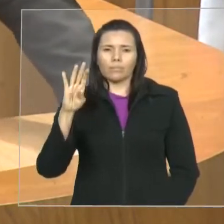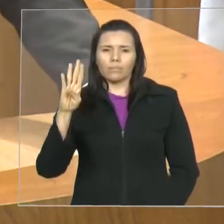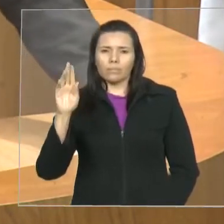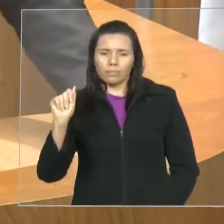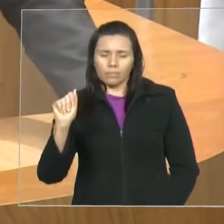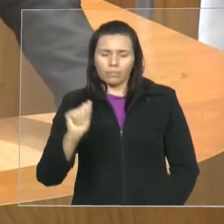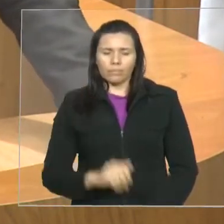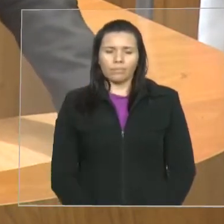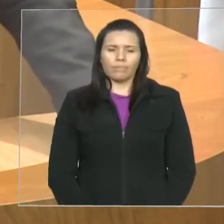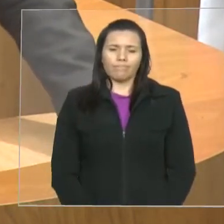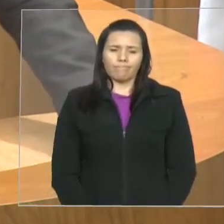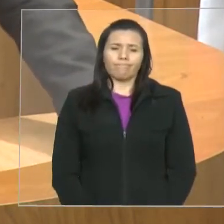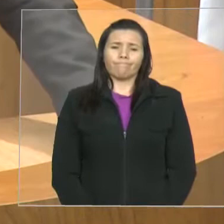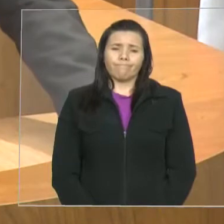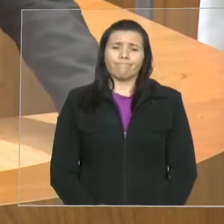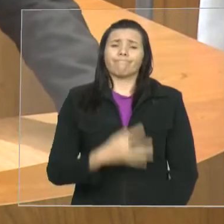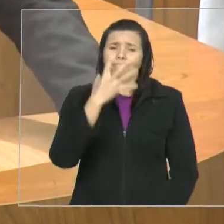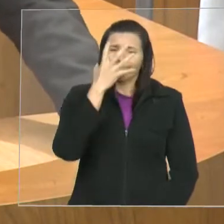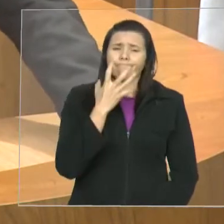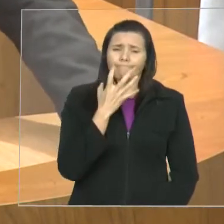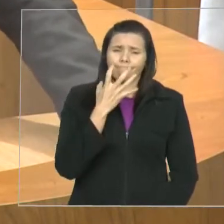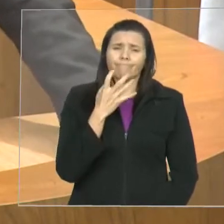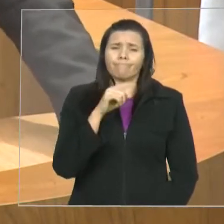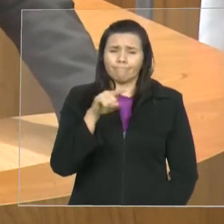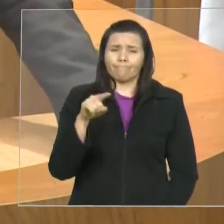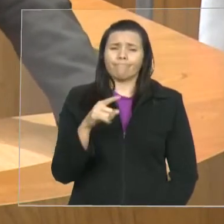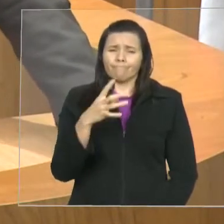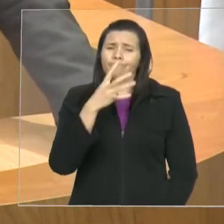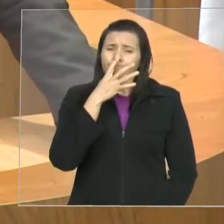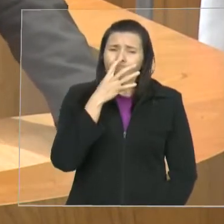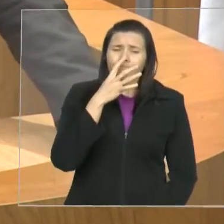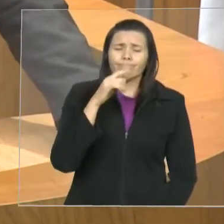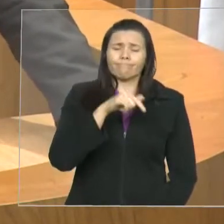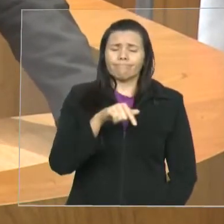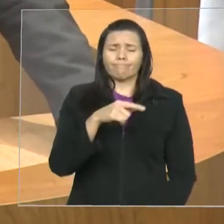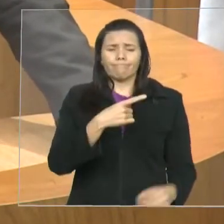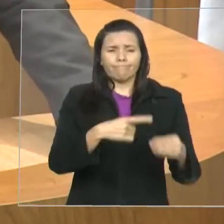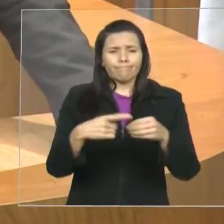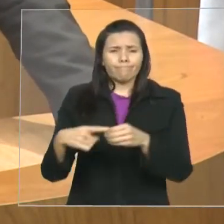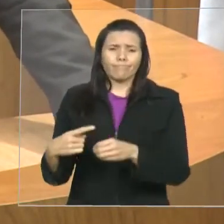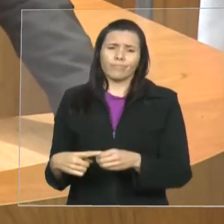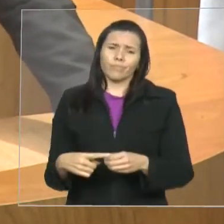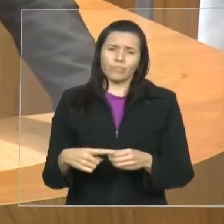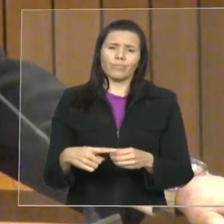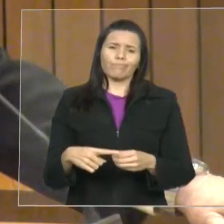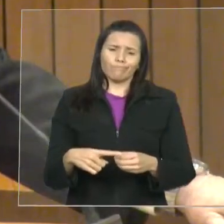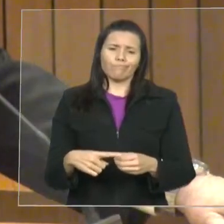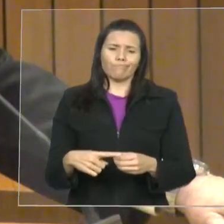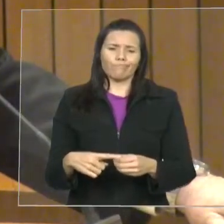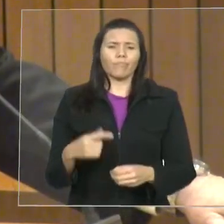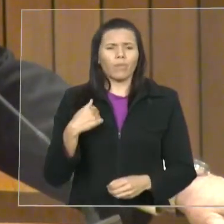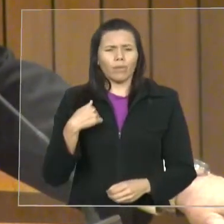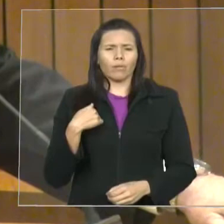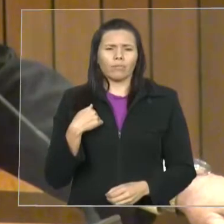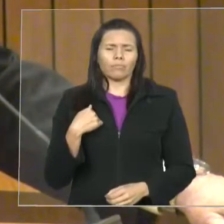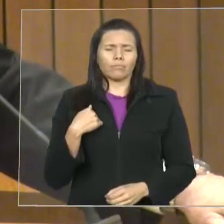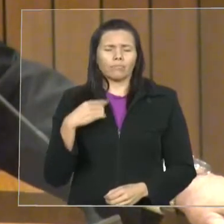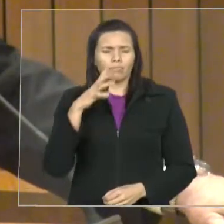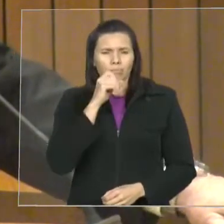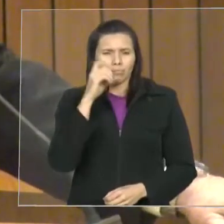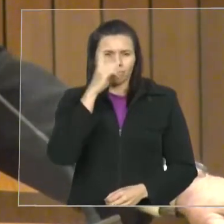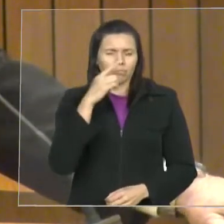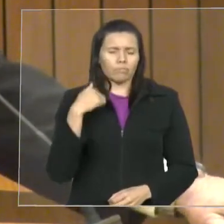este final de semana visitei o município de santa